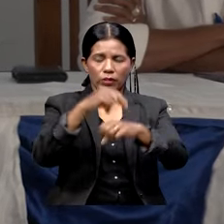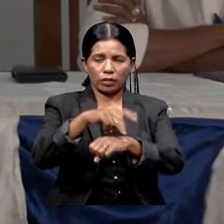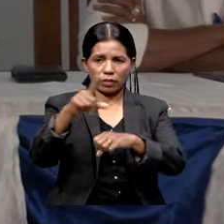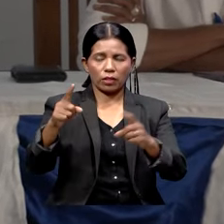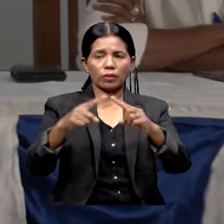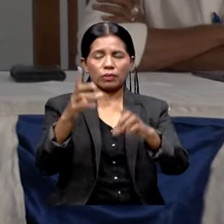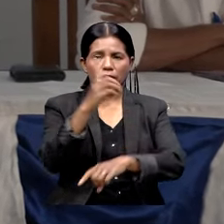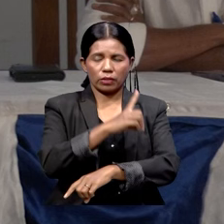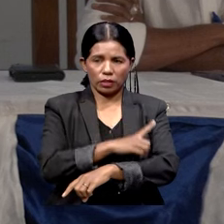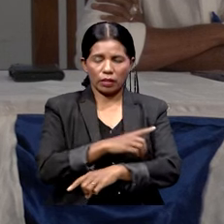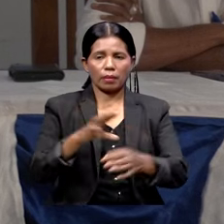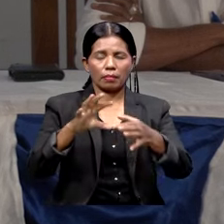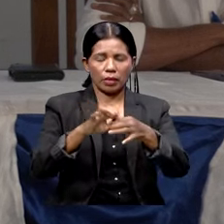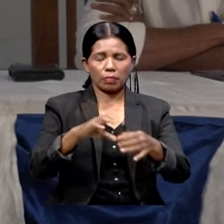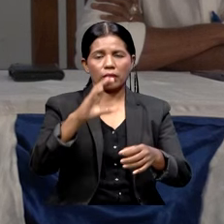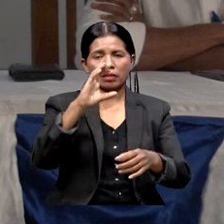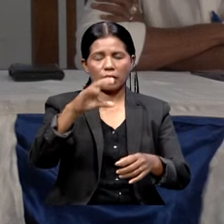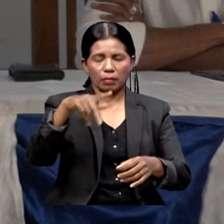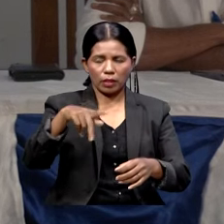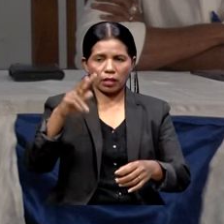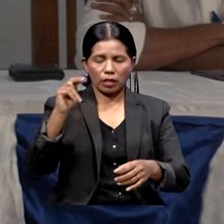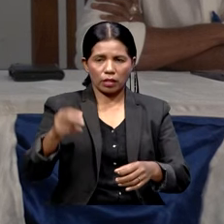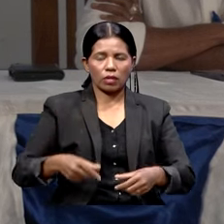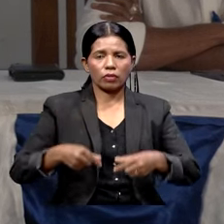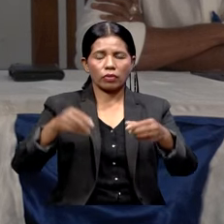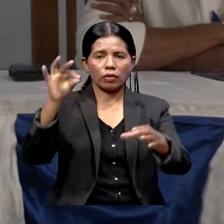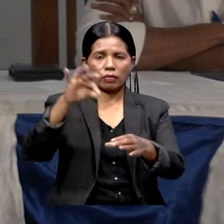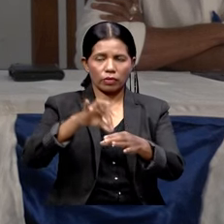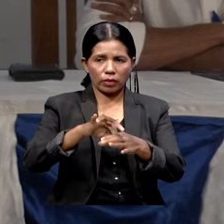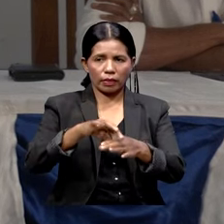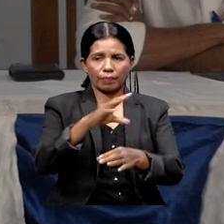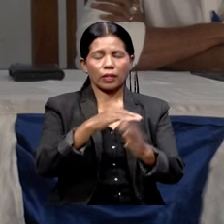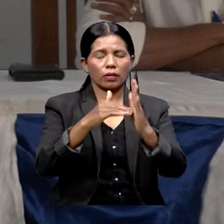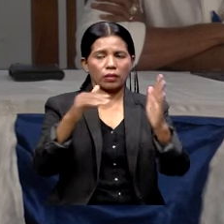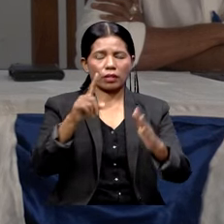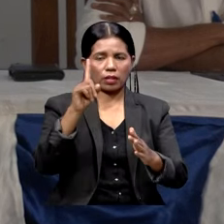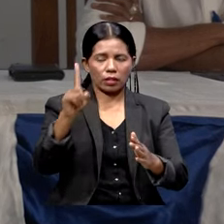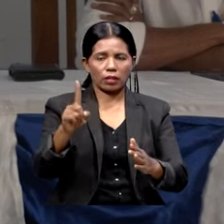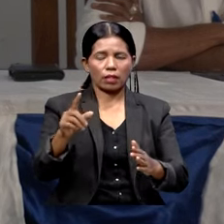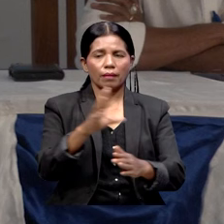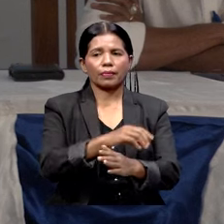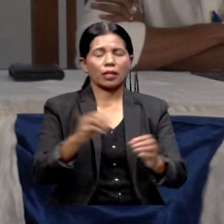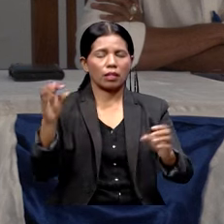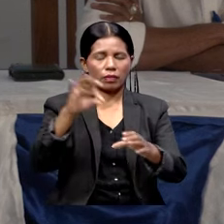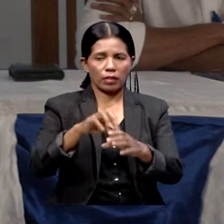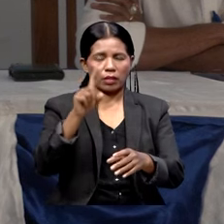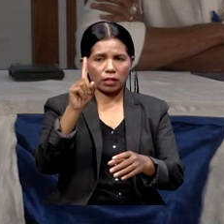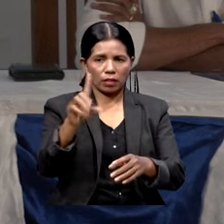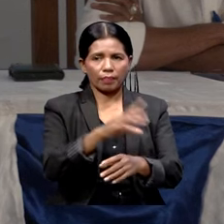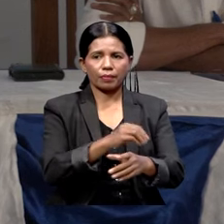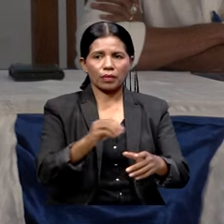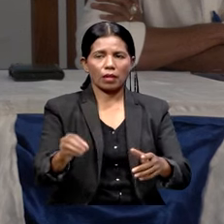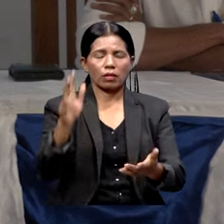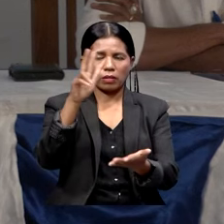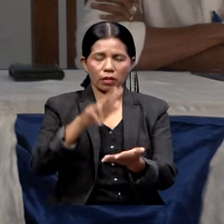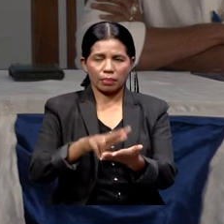ohin membro CPN maioria for votos a favor, contra ida, abstenção ida, hodi